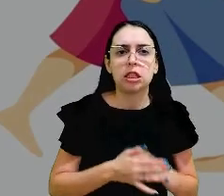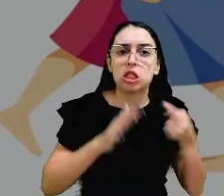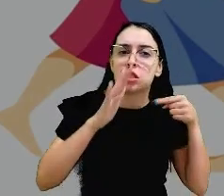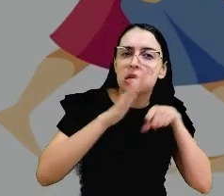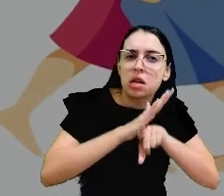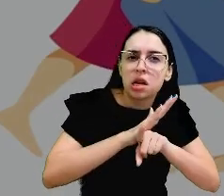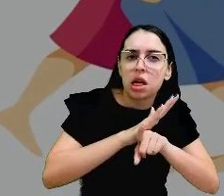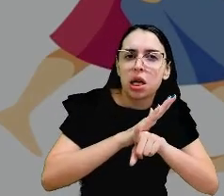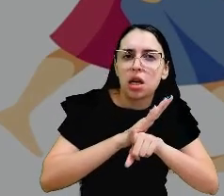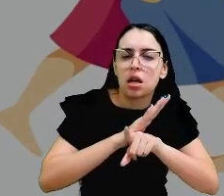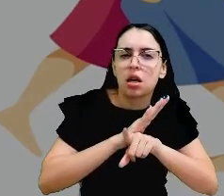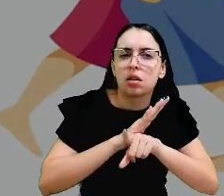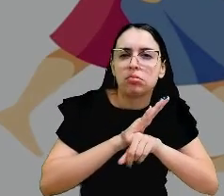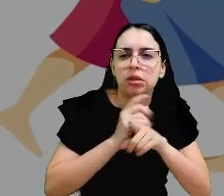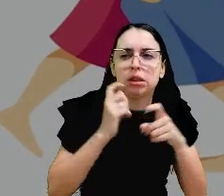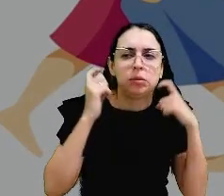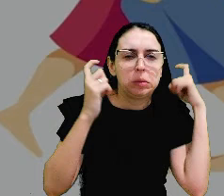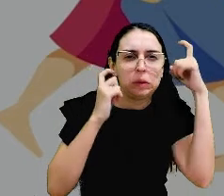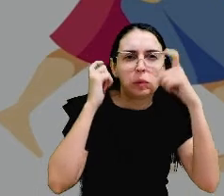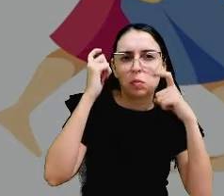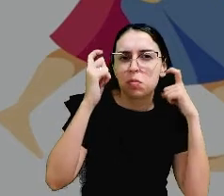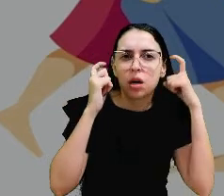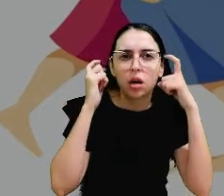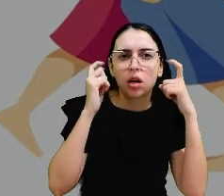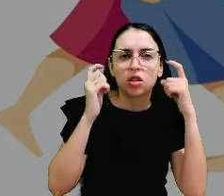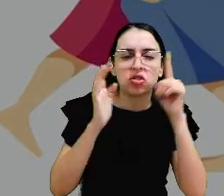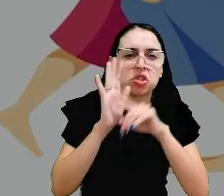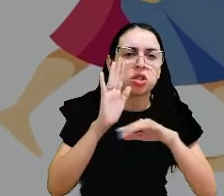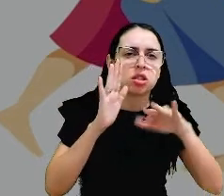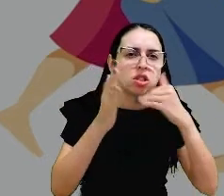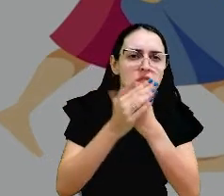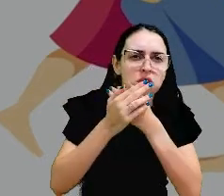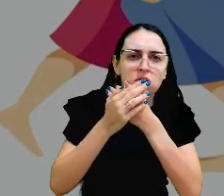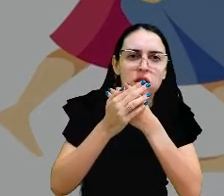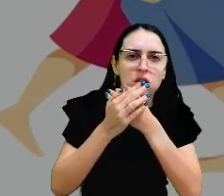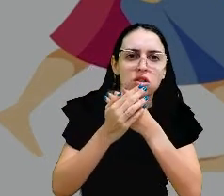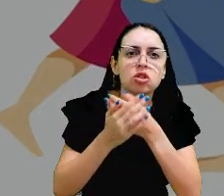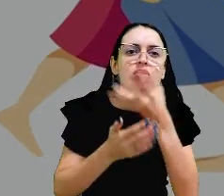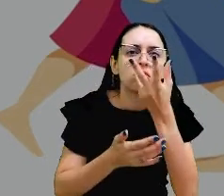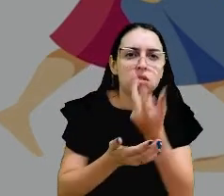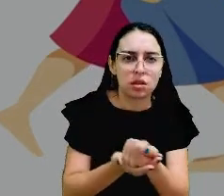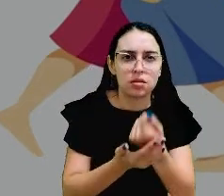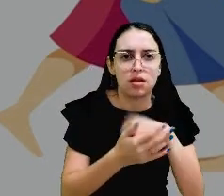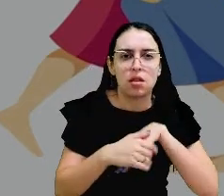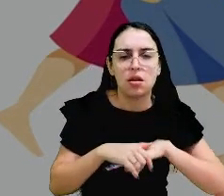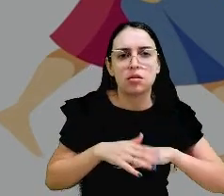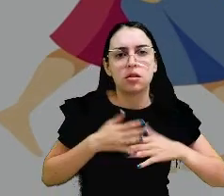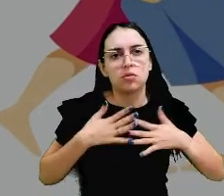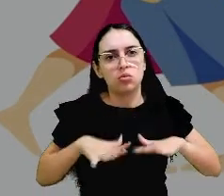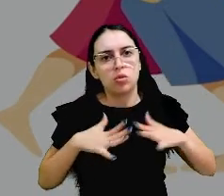invasiva, ela é aflitiva, ela priva a mulher de medidas de conforto e muitas vezes ela tem um